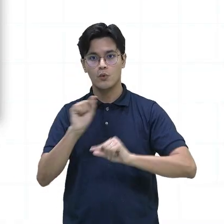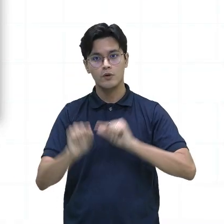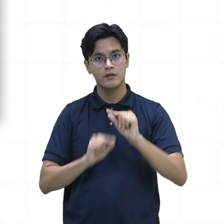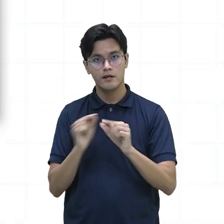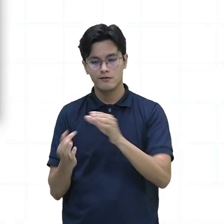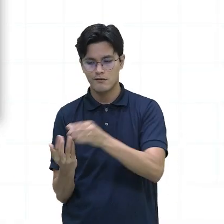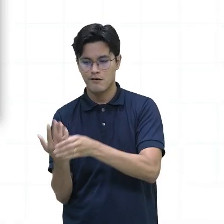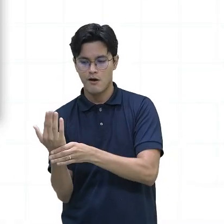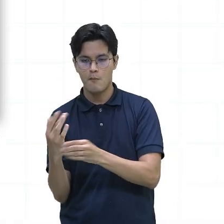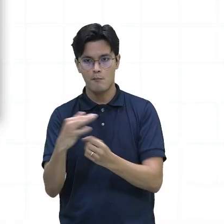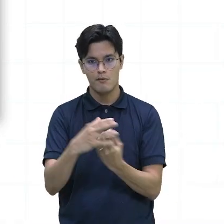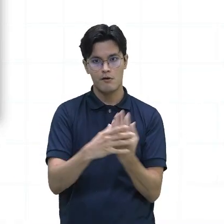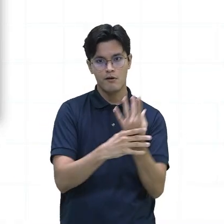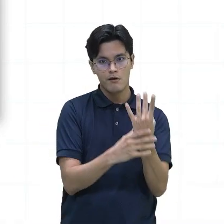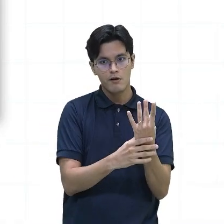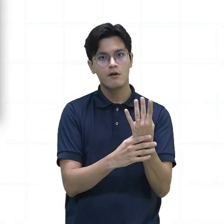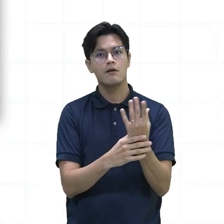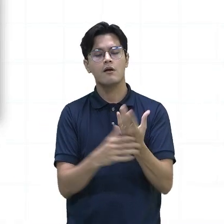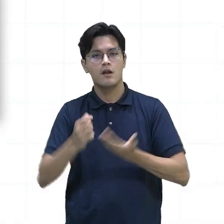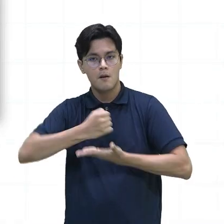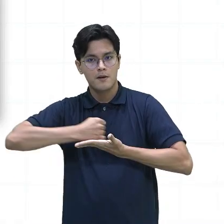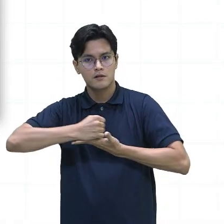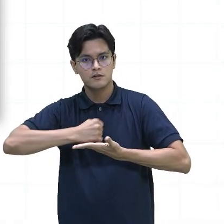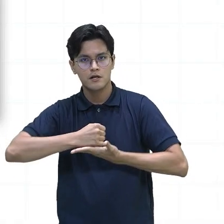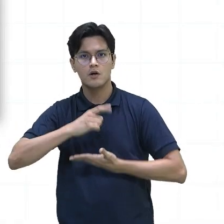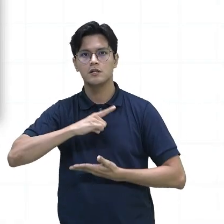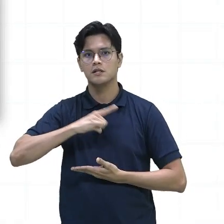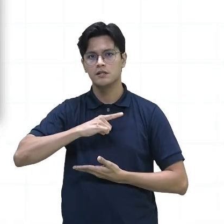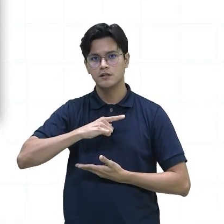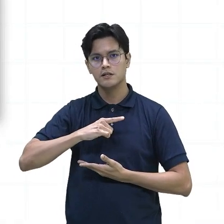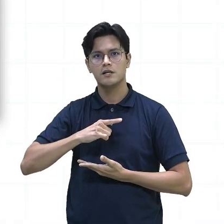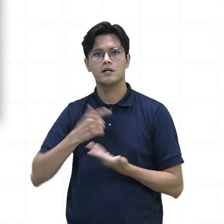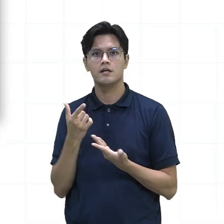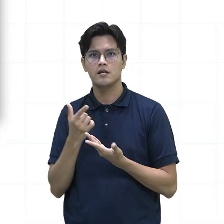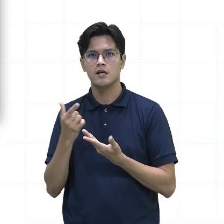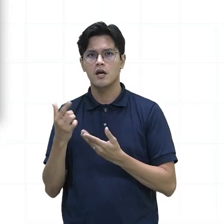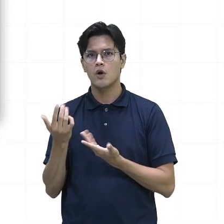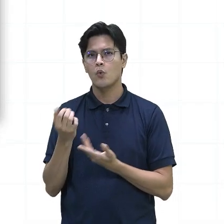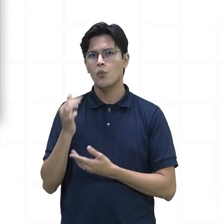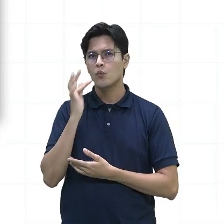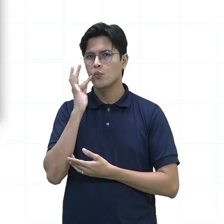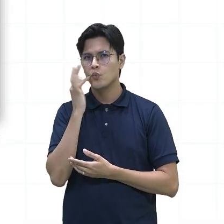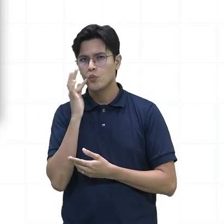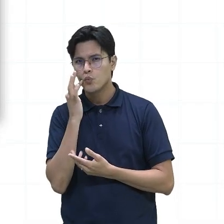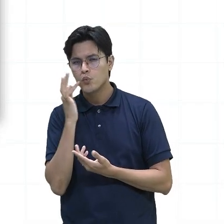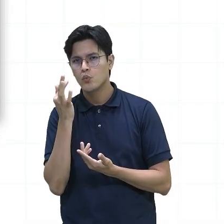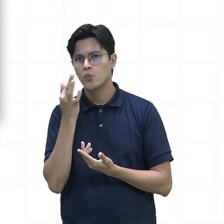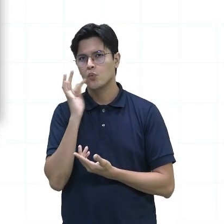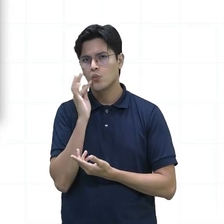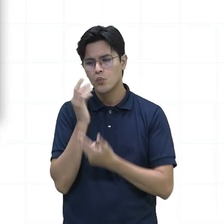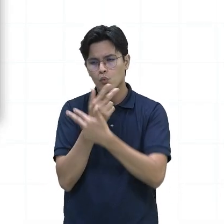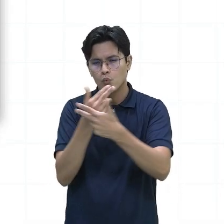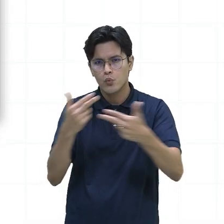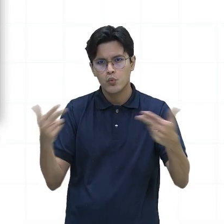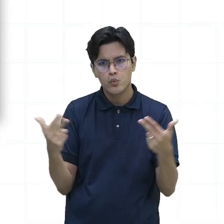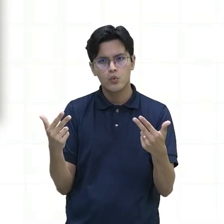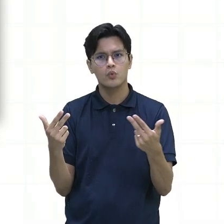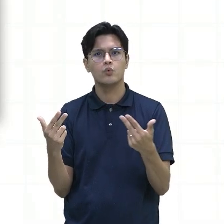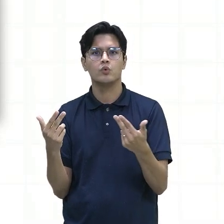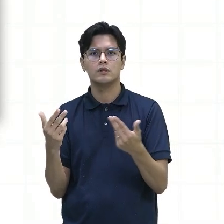também outras 300 espécies de frutas comestíveis e uma rica